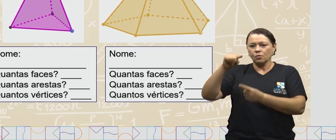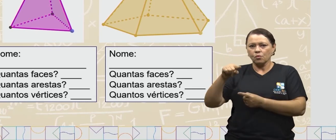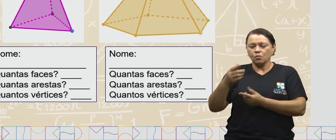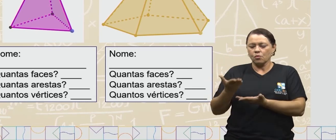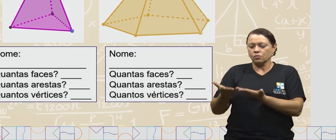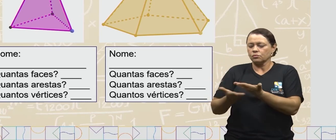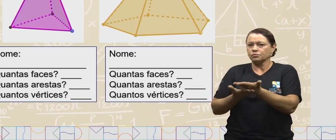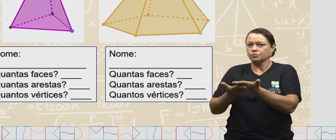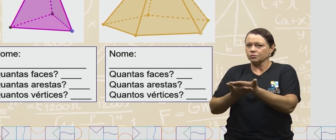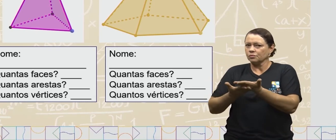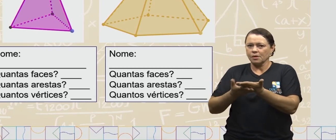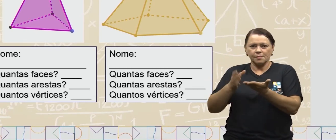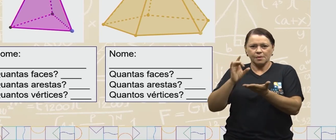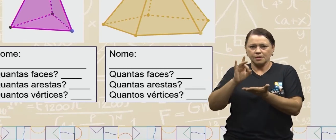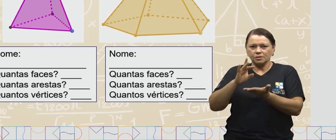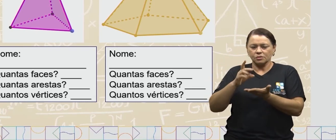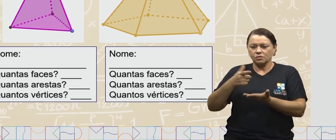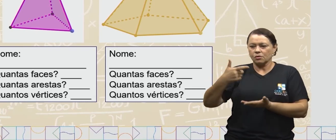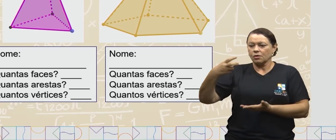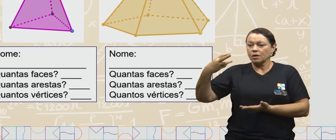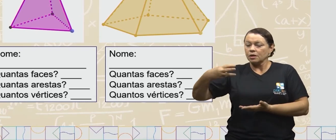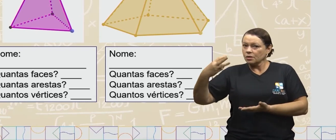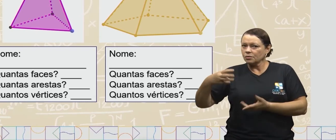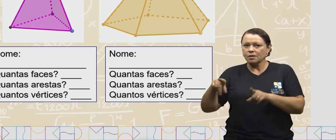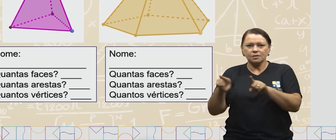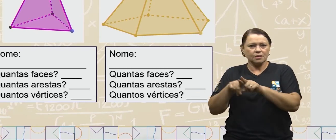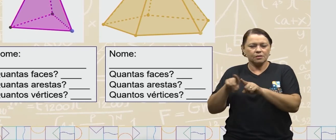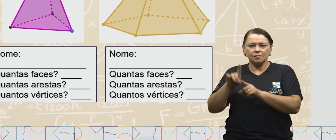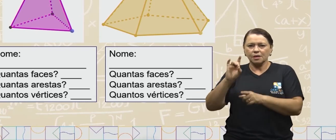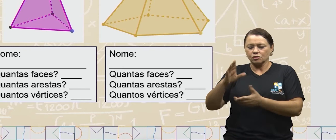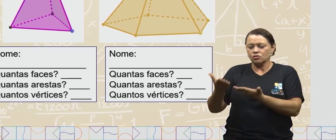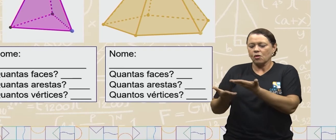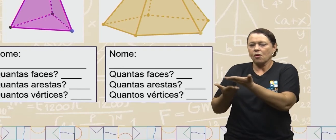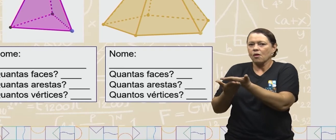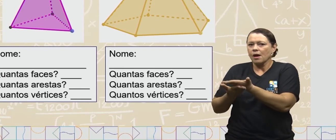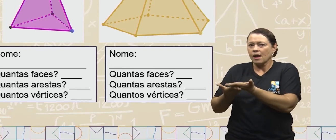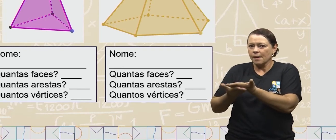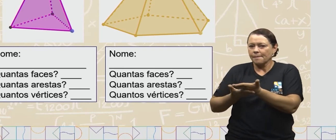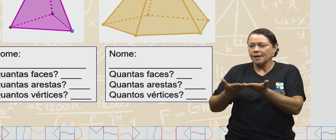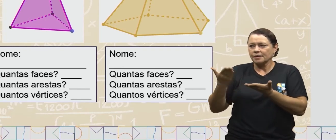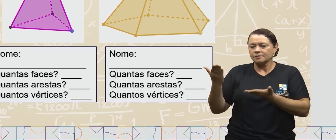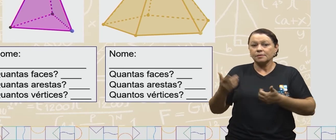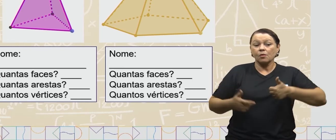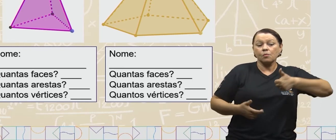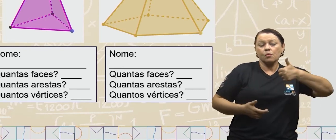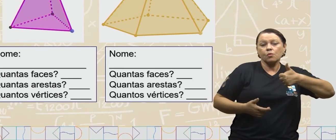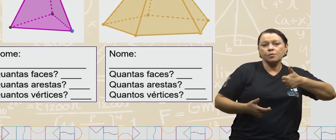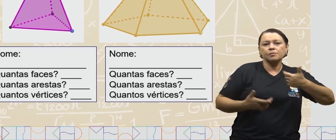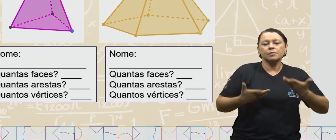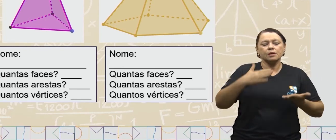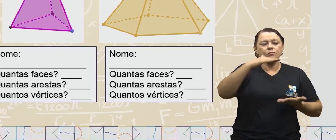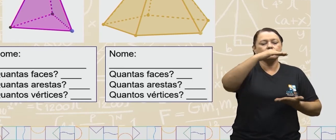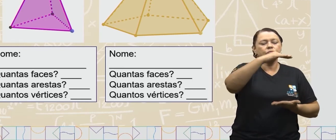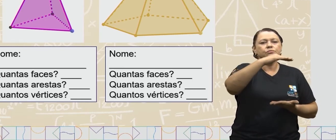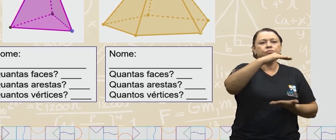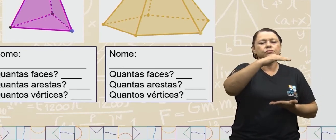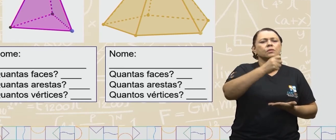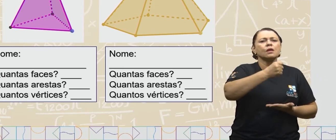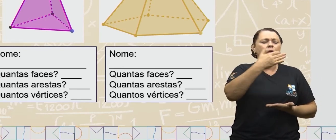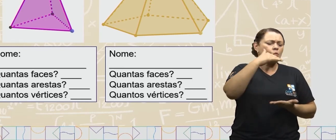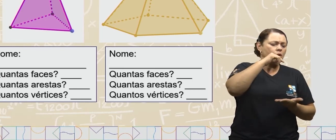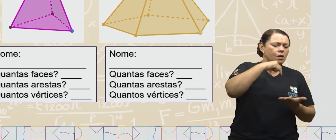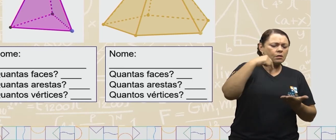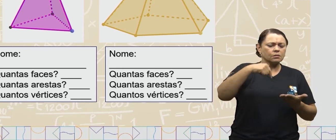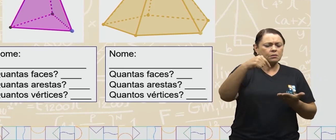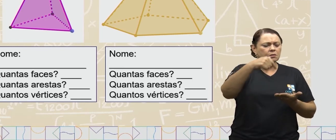uma base. E o terceiro, ele também só tem uma base. Vamos identificar o primeiro. Vamos lá. Nós temos base e topo com quantos lados?